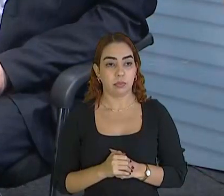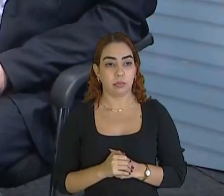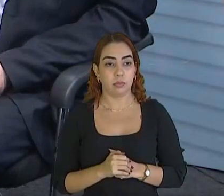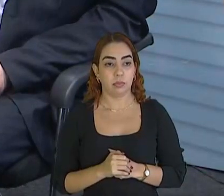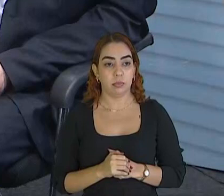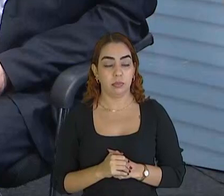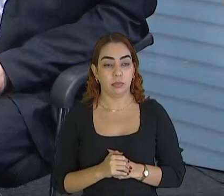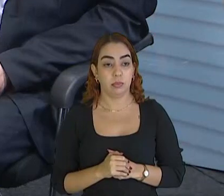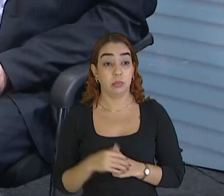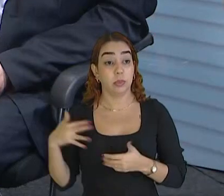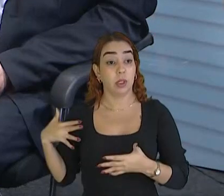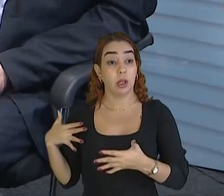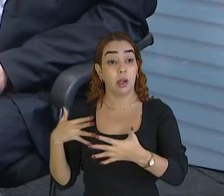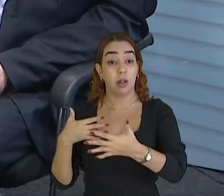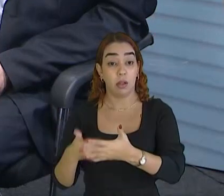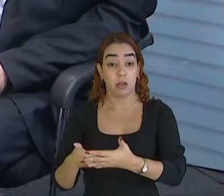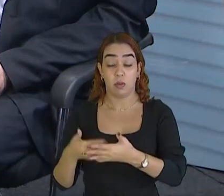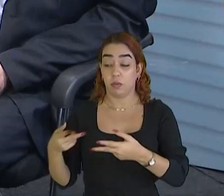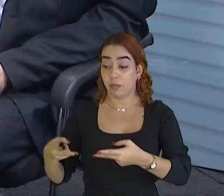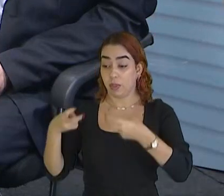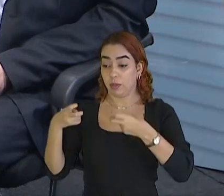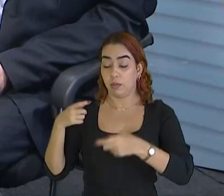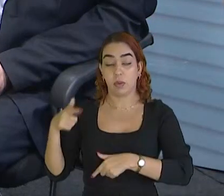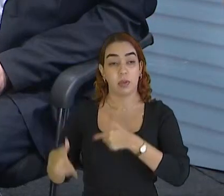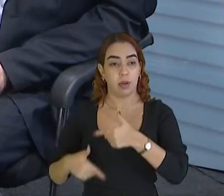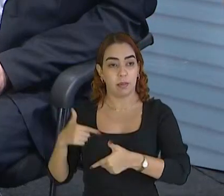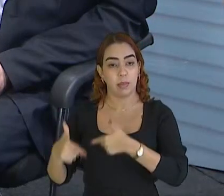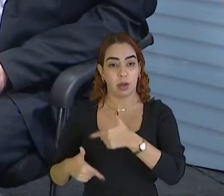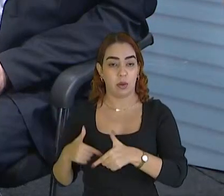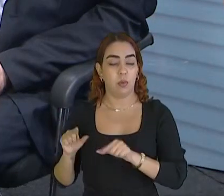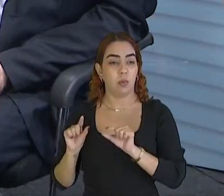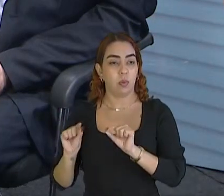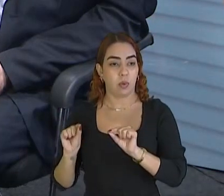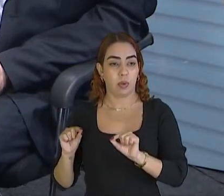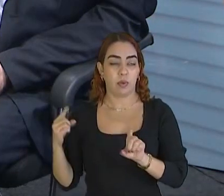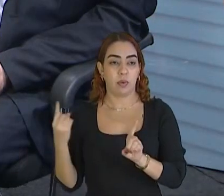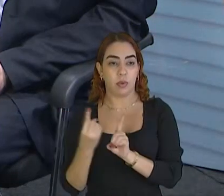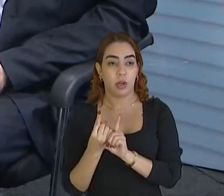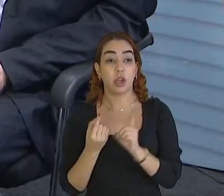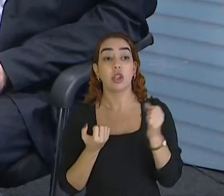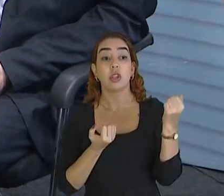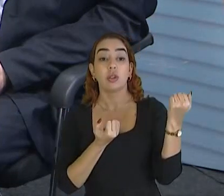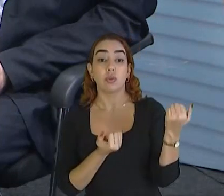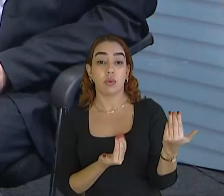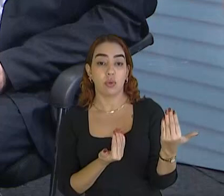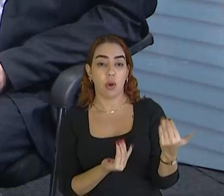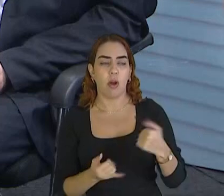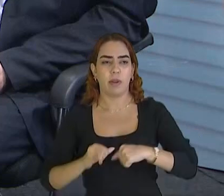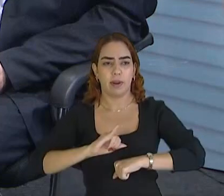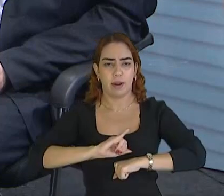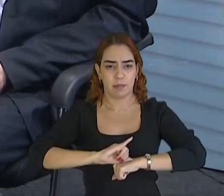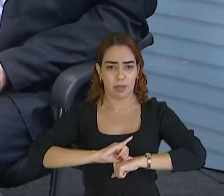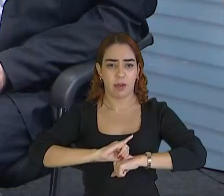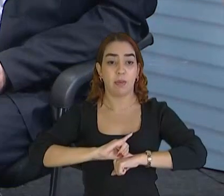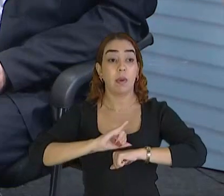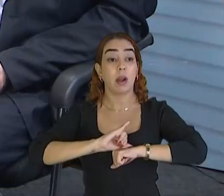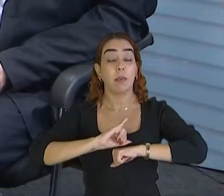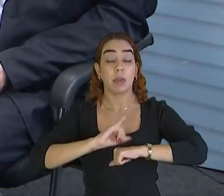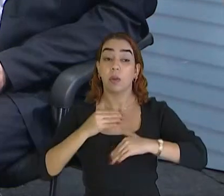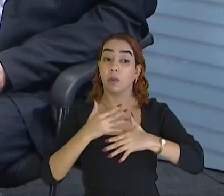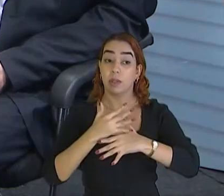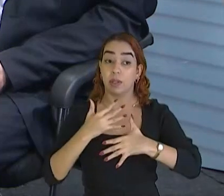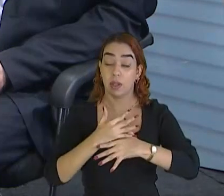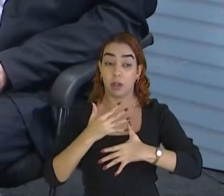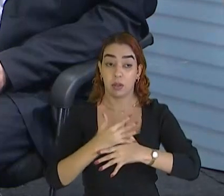nos ensinam, né? Que eu trabalho com isso. Qualquer jovem no meio urbano, né, ele tem três